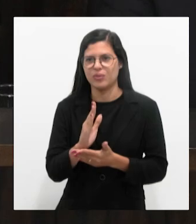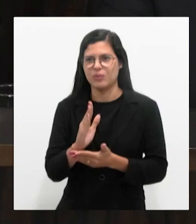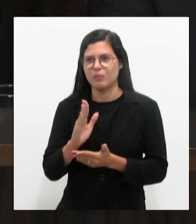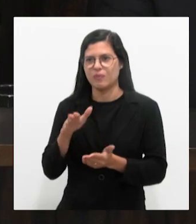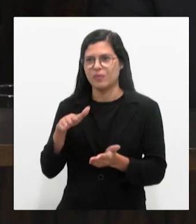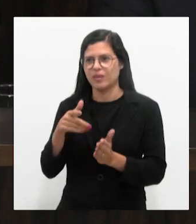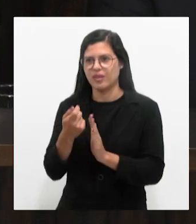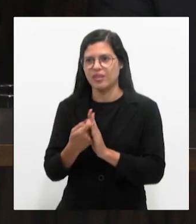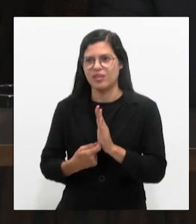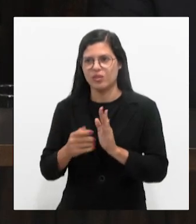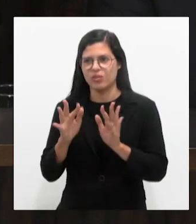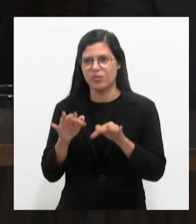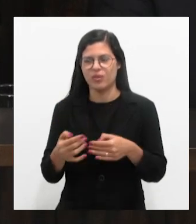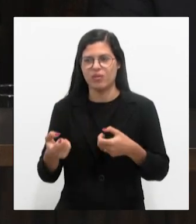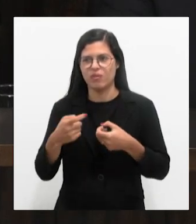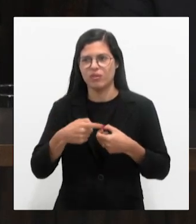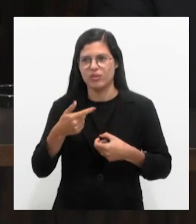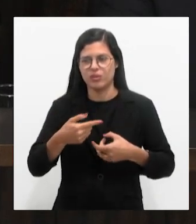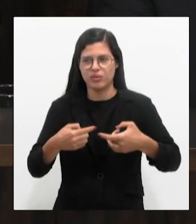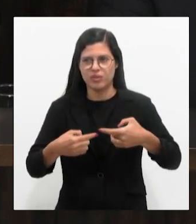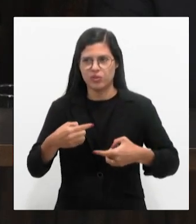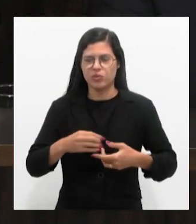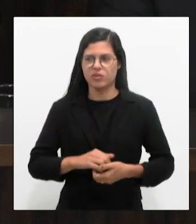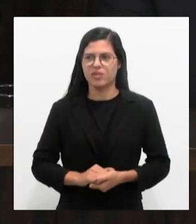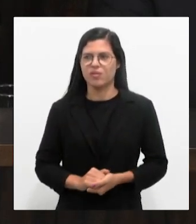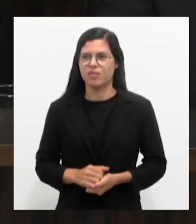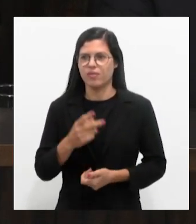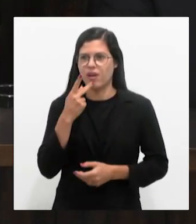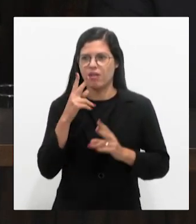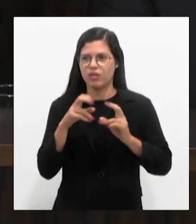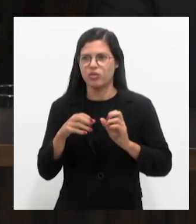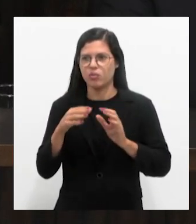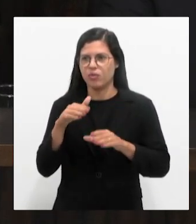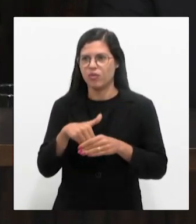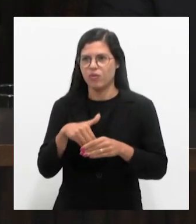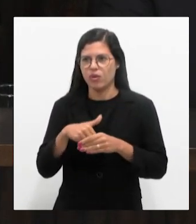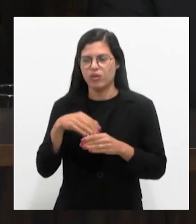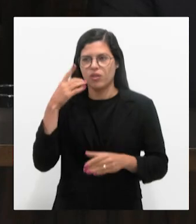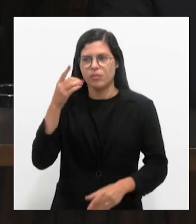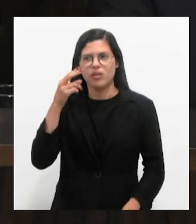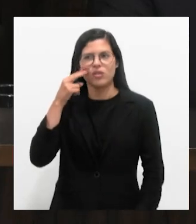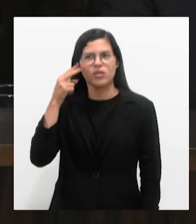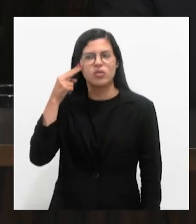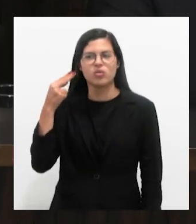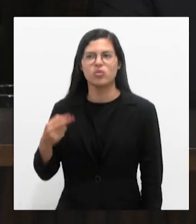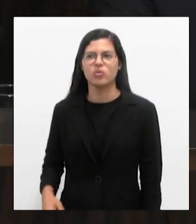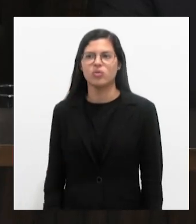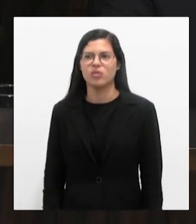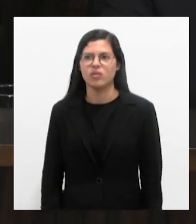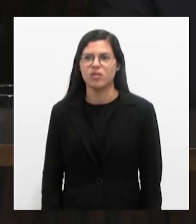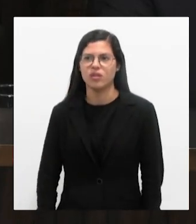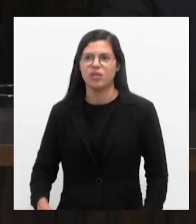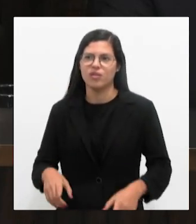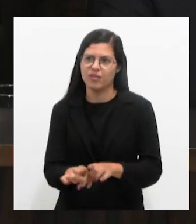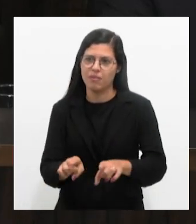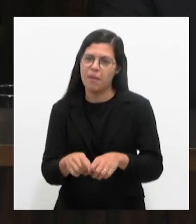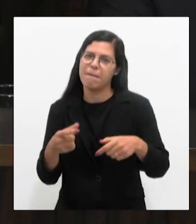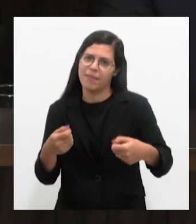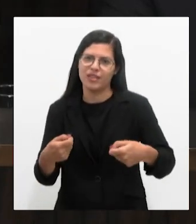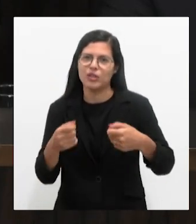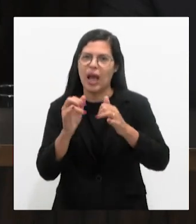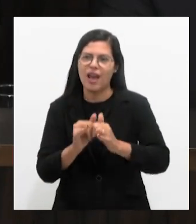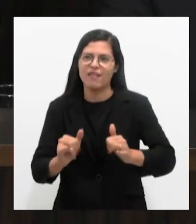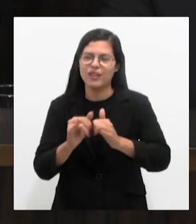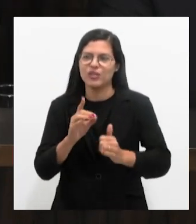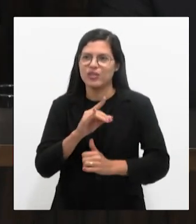Vai a redação do vencido para a segunda discussão. Para a declaração de voto, Tiaju, mas antes, Tiaju, eu também não poderia deixar meu recado do Dia dos Namorados. Eu